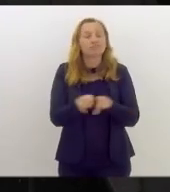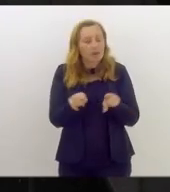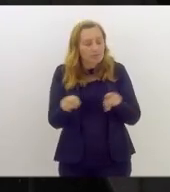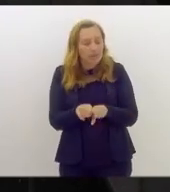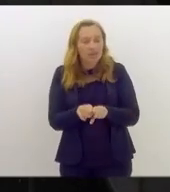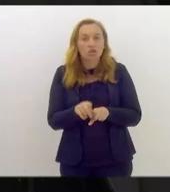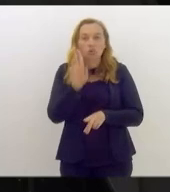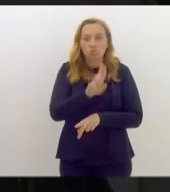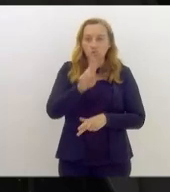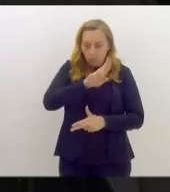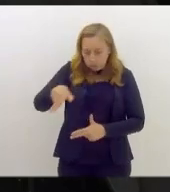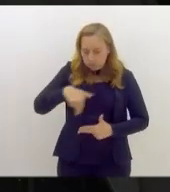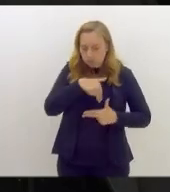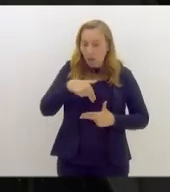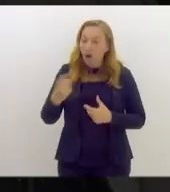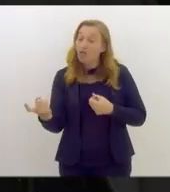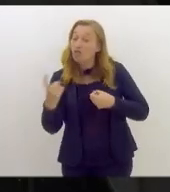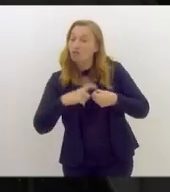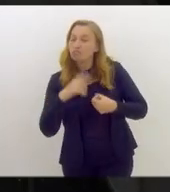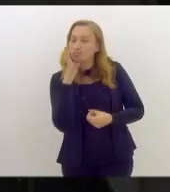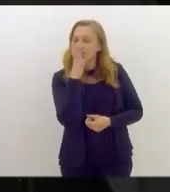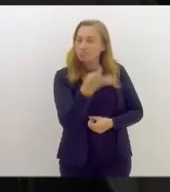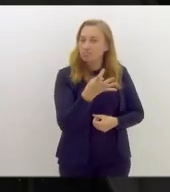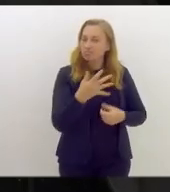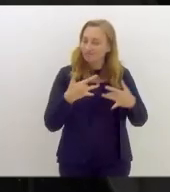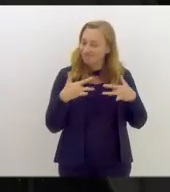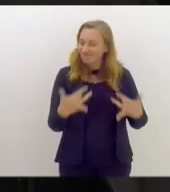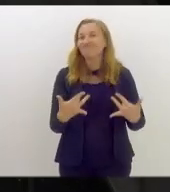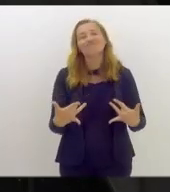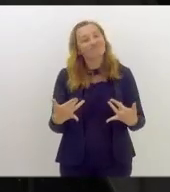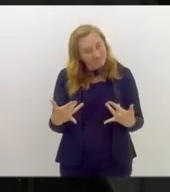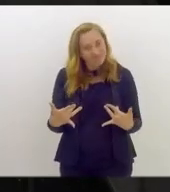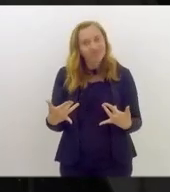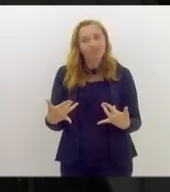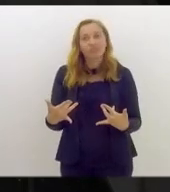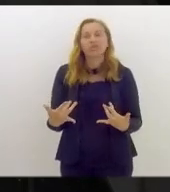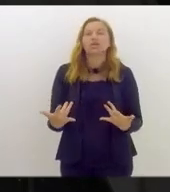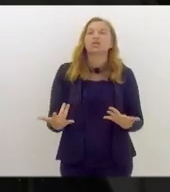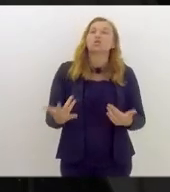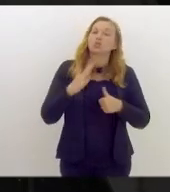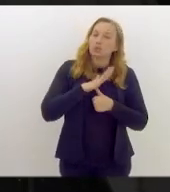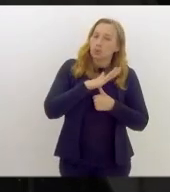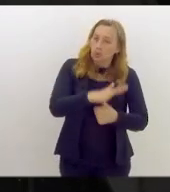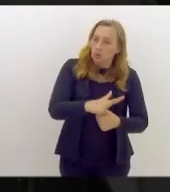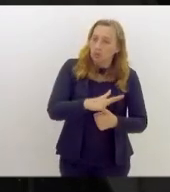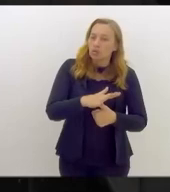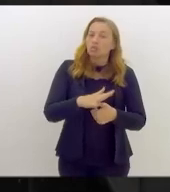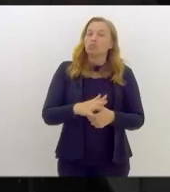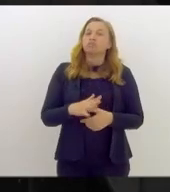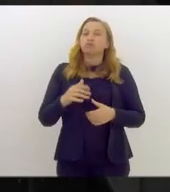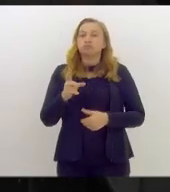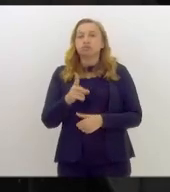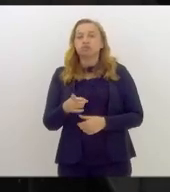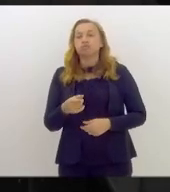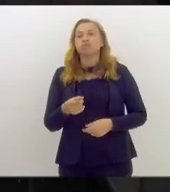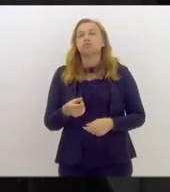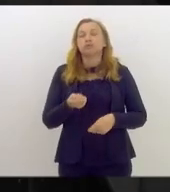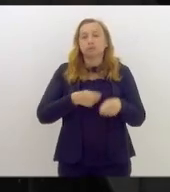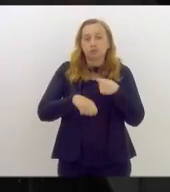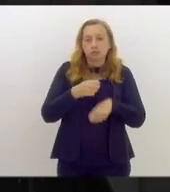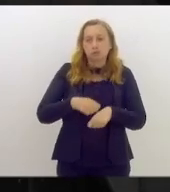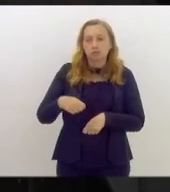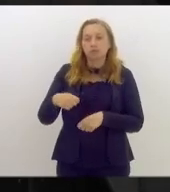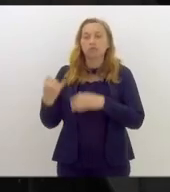tempo usar essa Tribuna para voltar a denunciar e me solidarizar com a diretorias com as direções de institutos federais